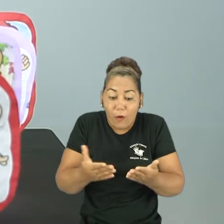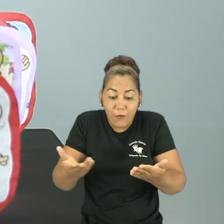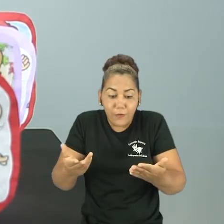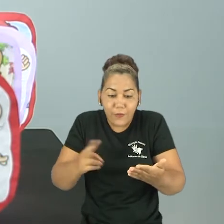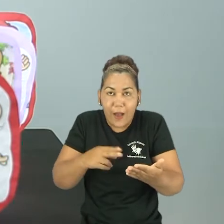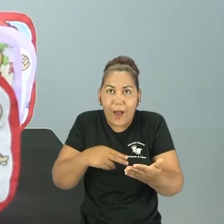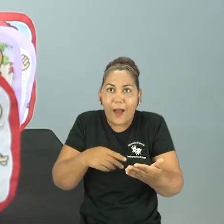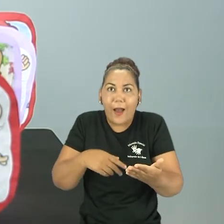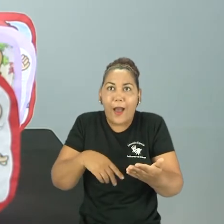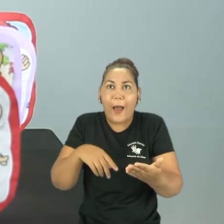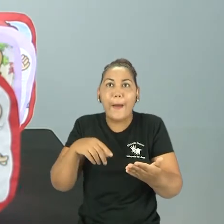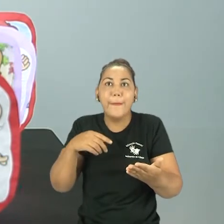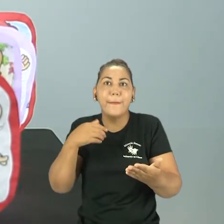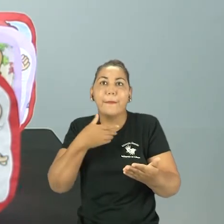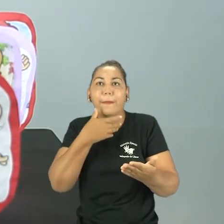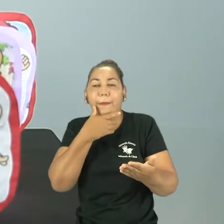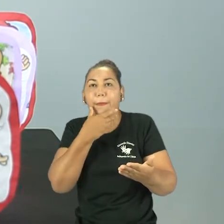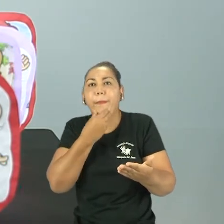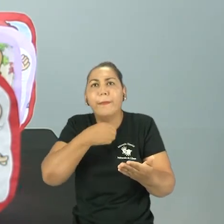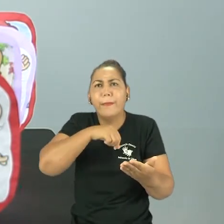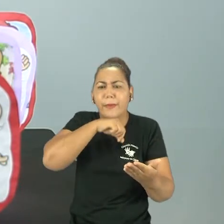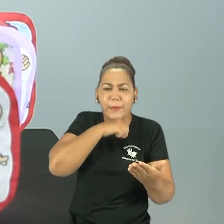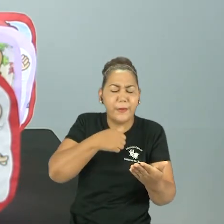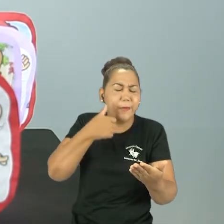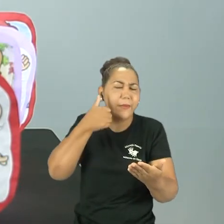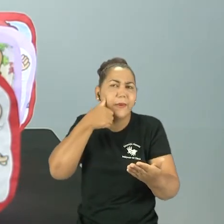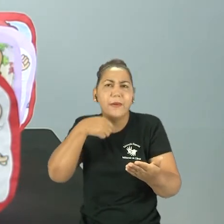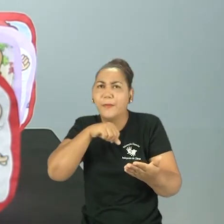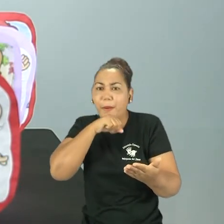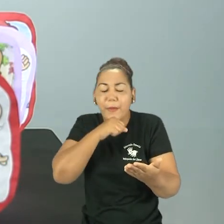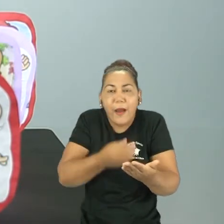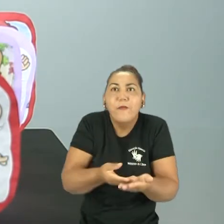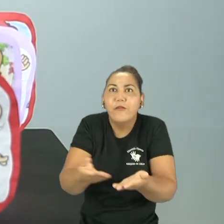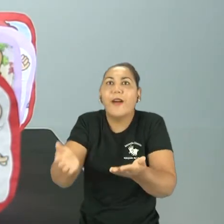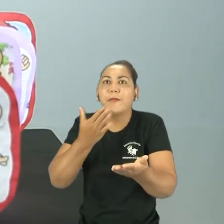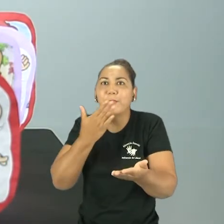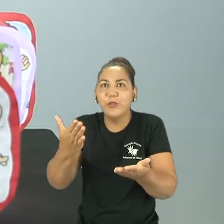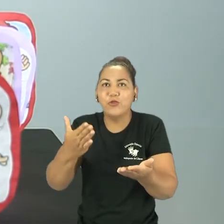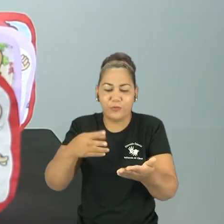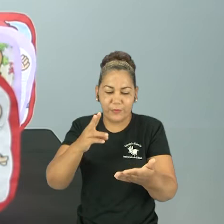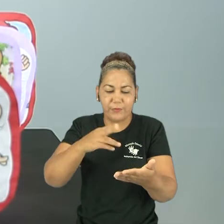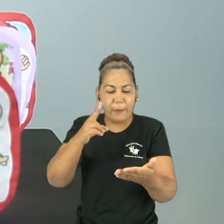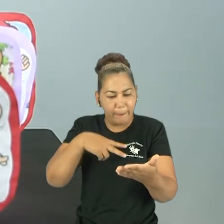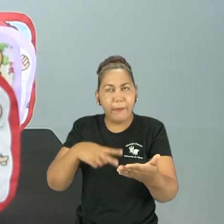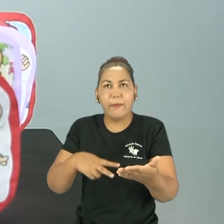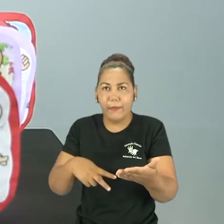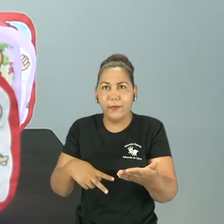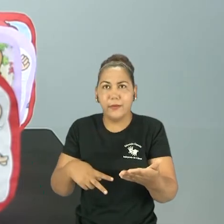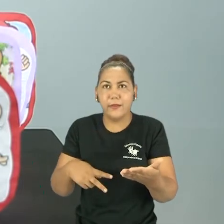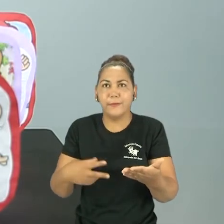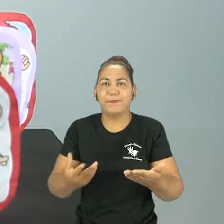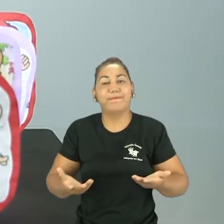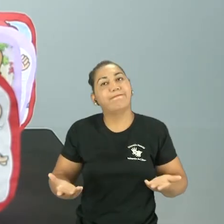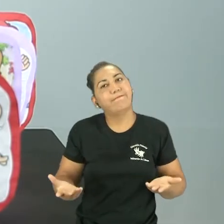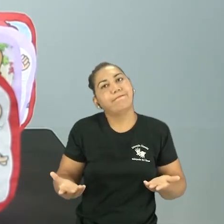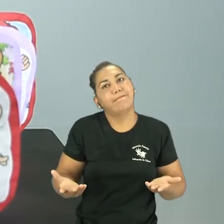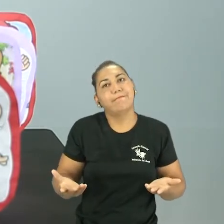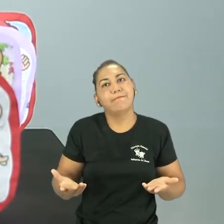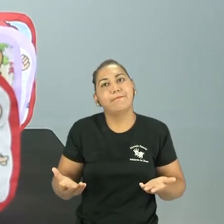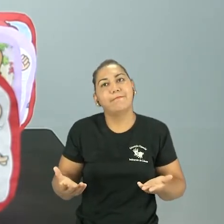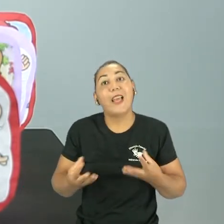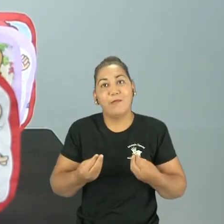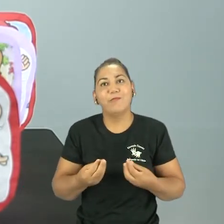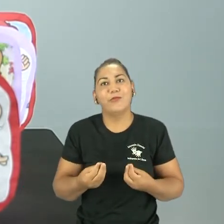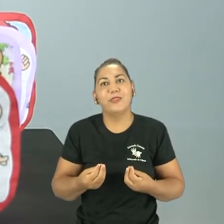Pedir pro papai, pra mamãe, pra irmã mais velha, para alguém dentro de casa ler para vocês? Muitos de nós, né?